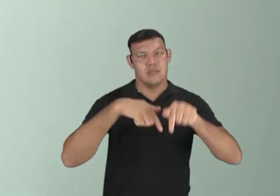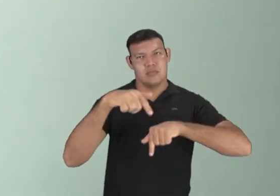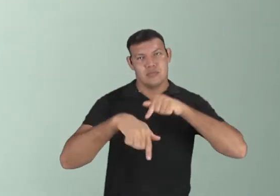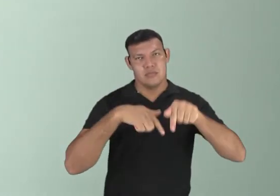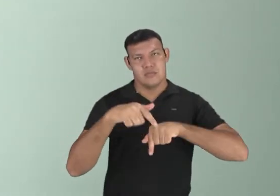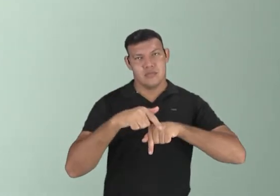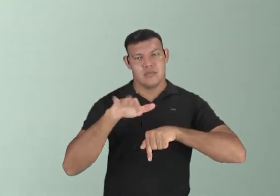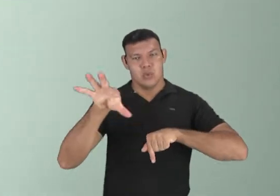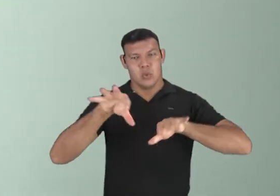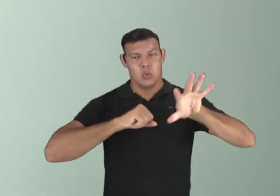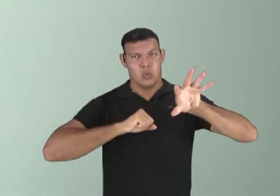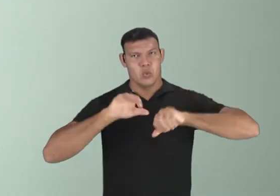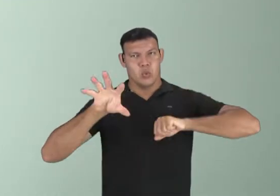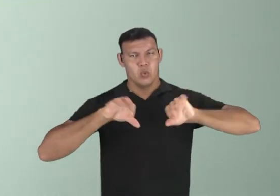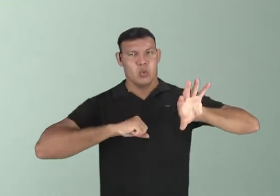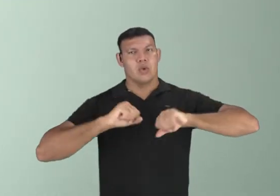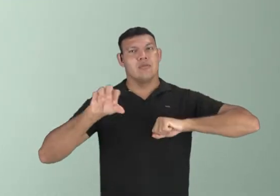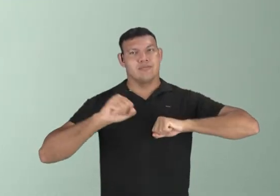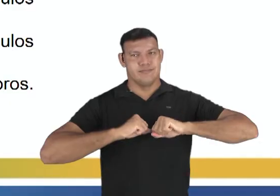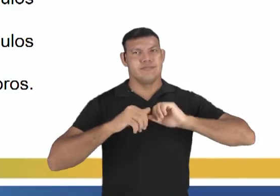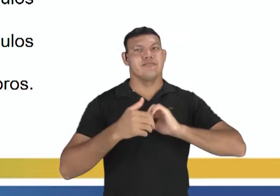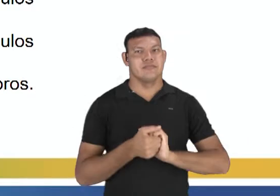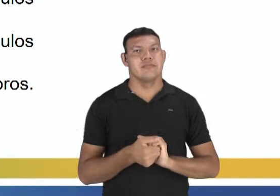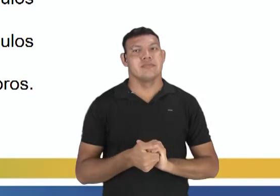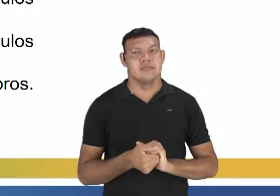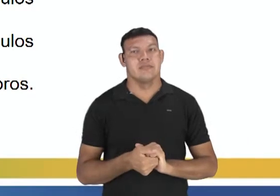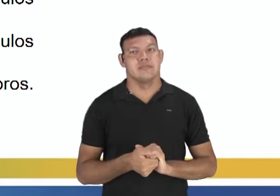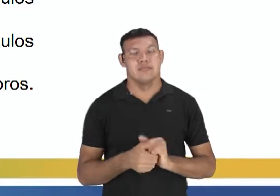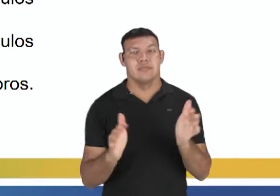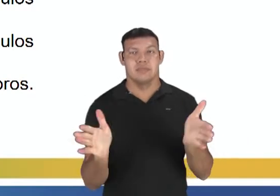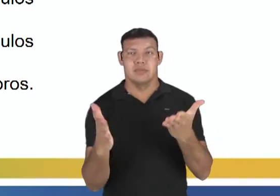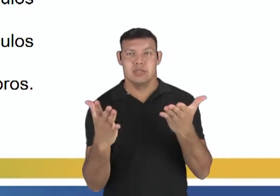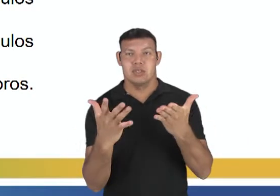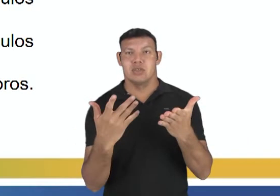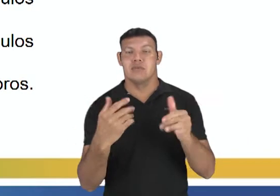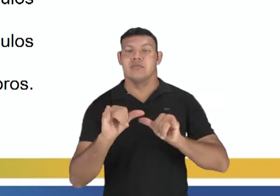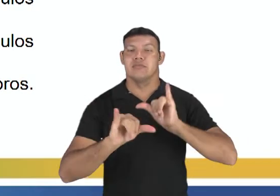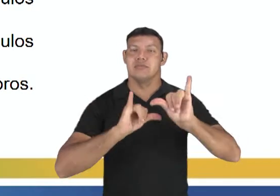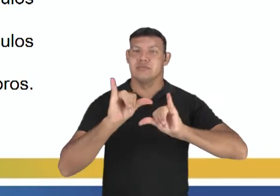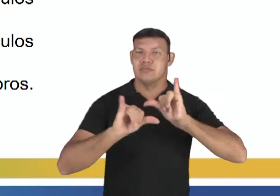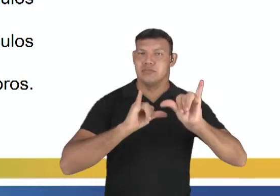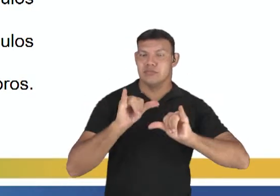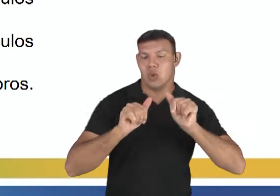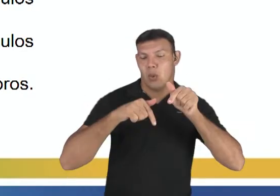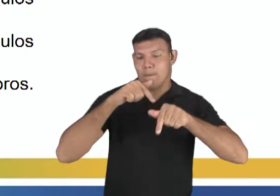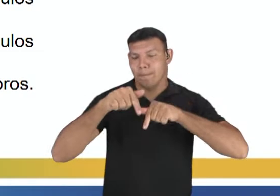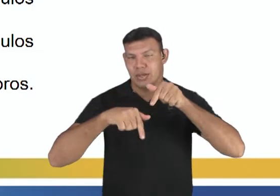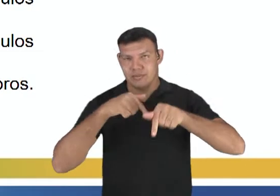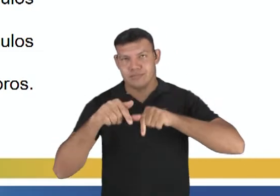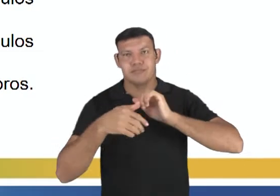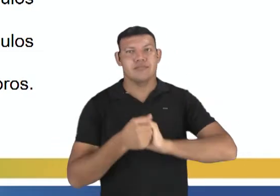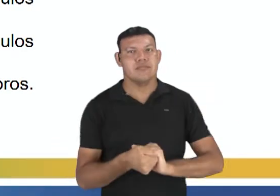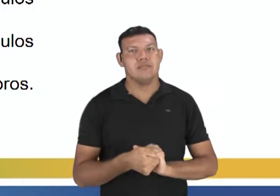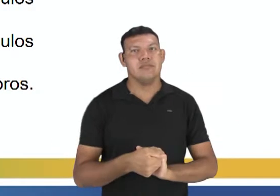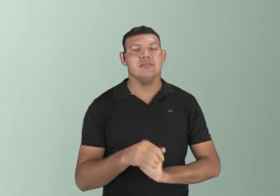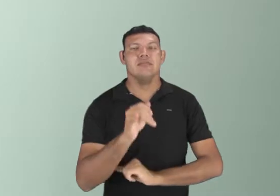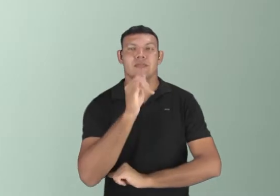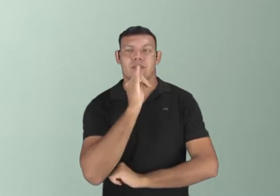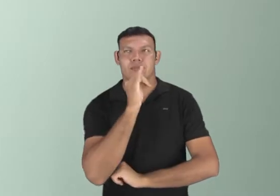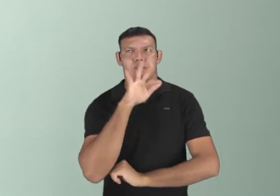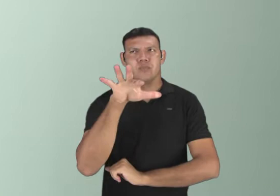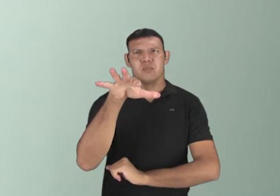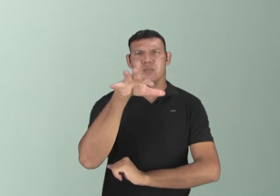né, que são receptores capazes de perceber estímulos químicos, ou seja, quando eu